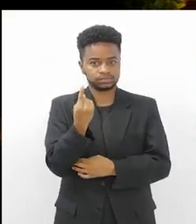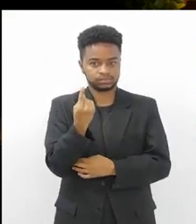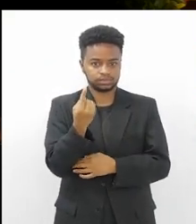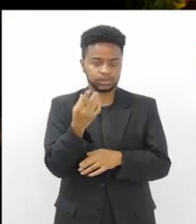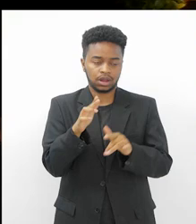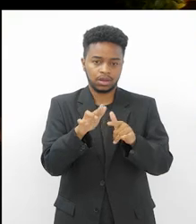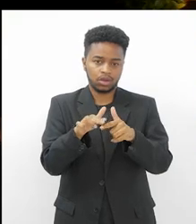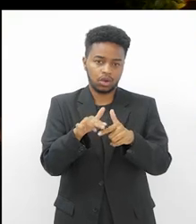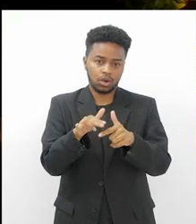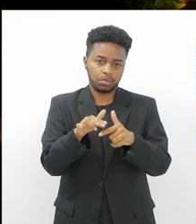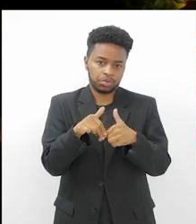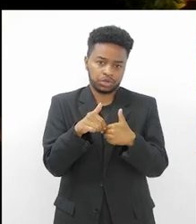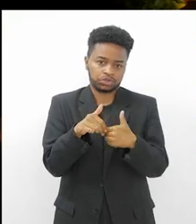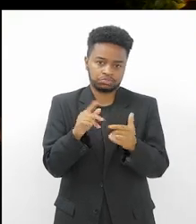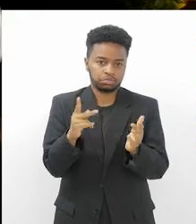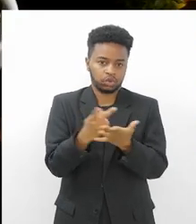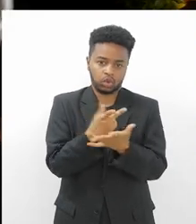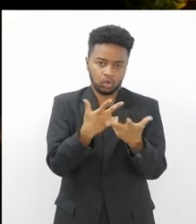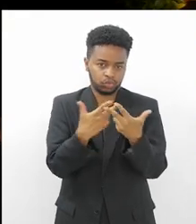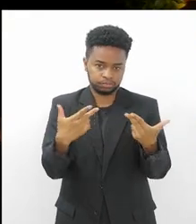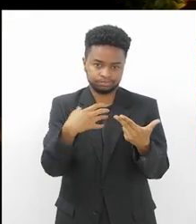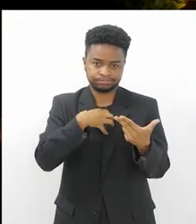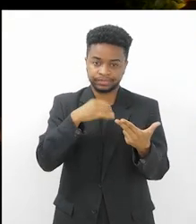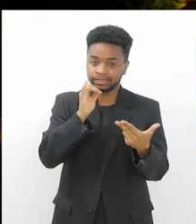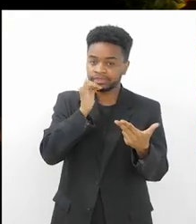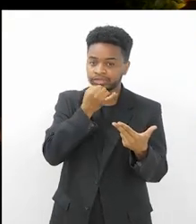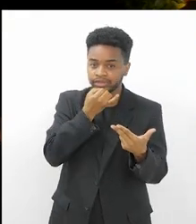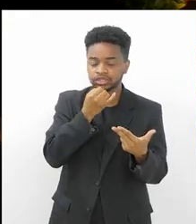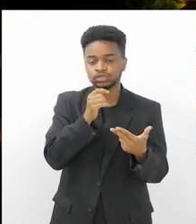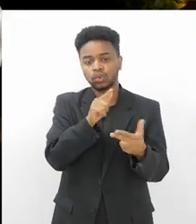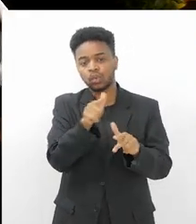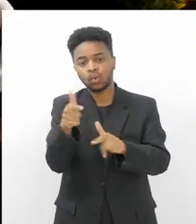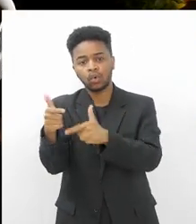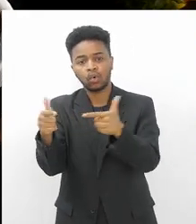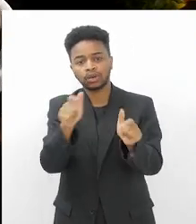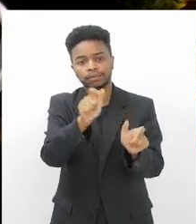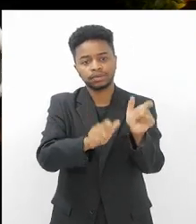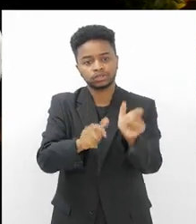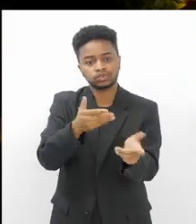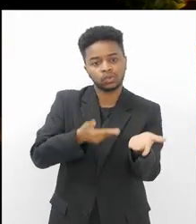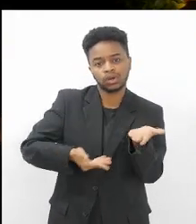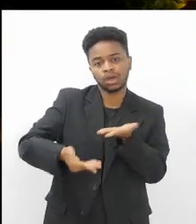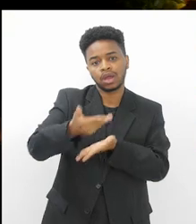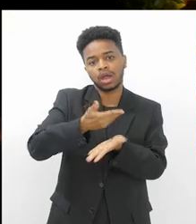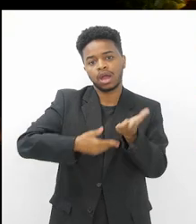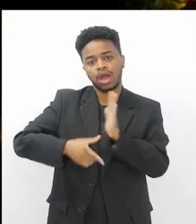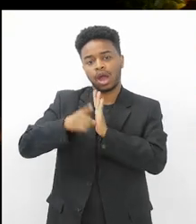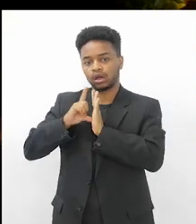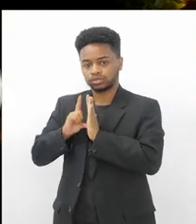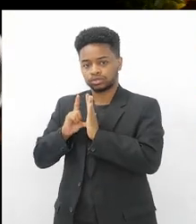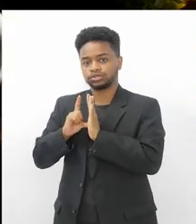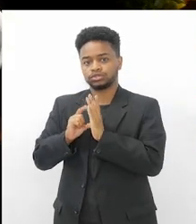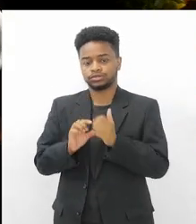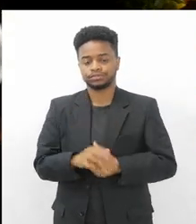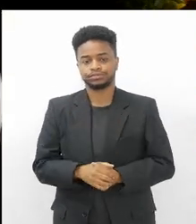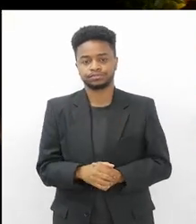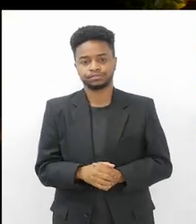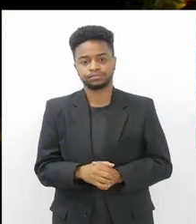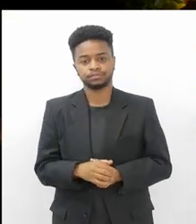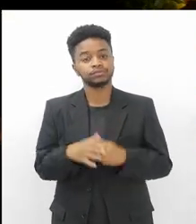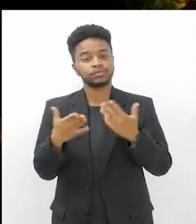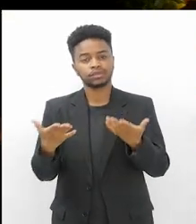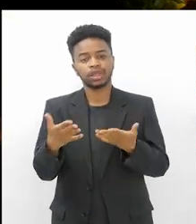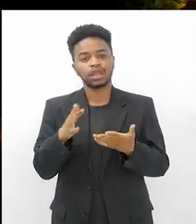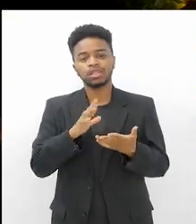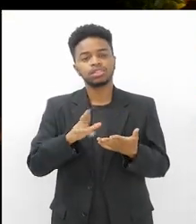por, digamos assim, decepções com pessoas com quem elas se relacionaram